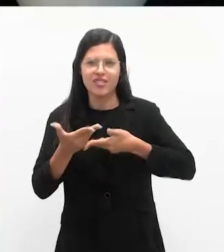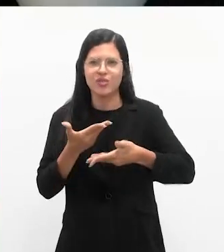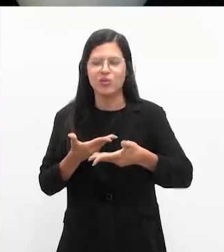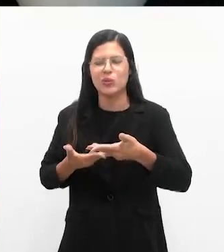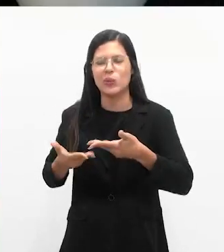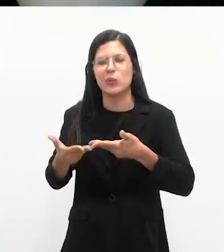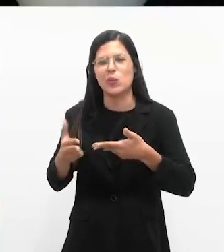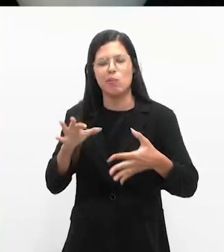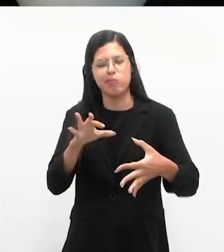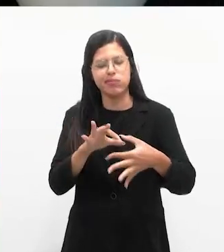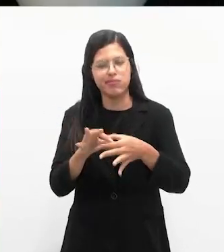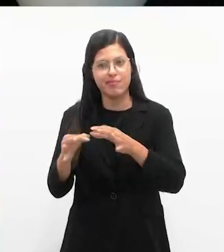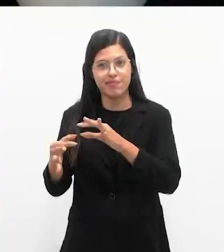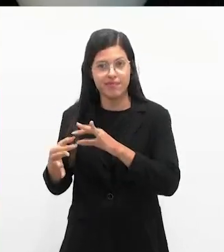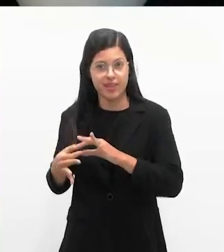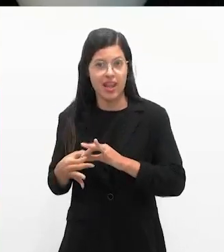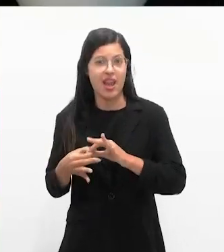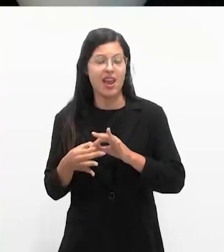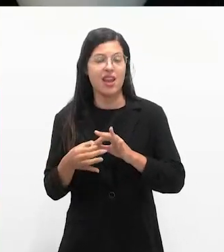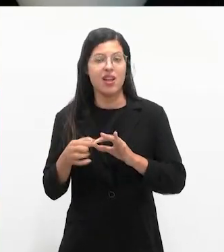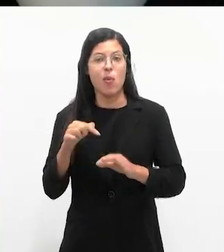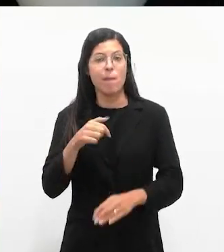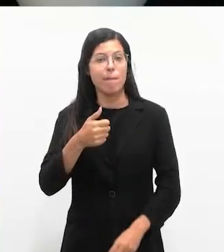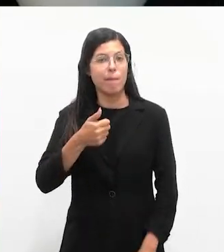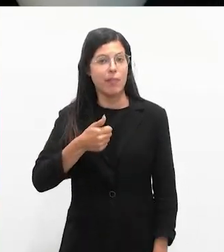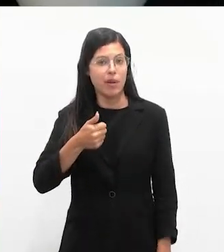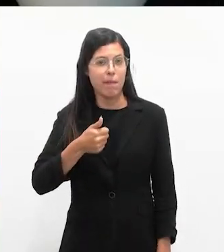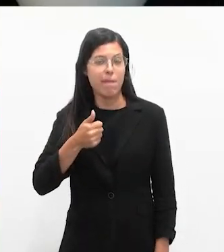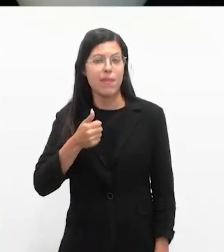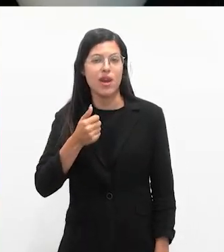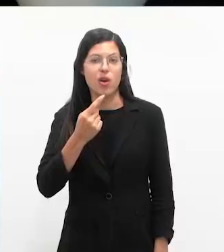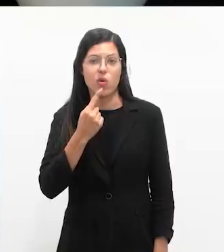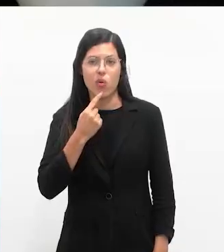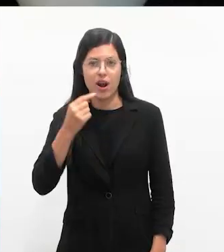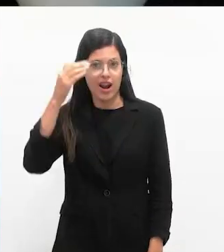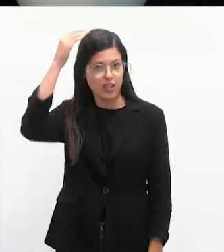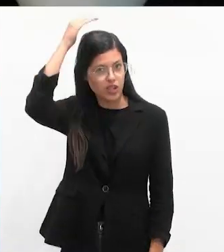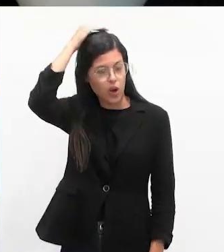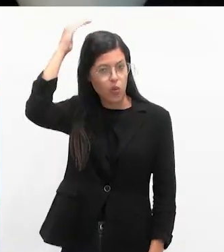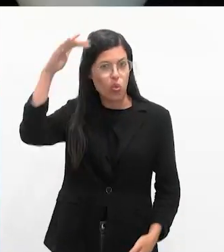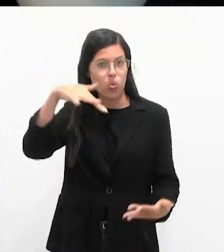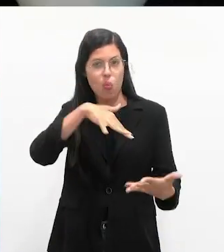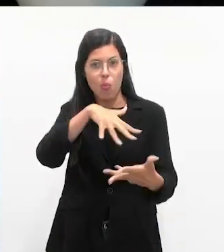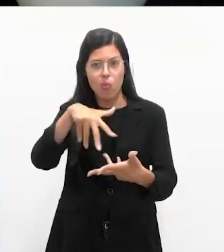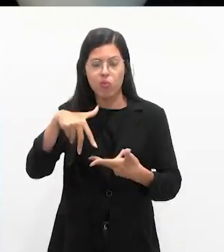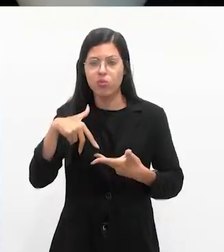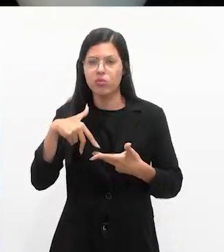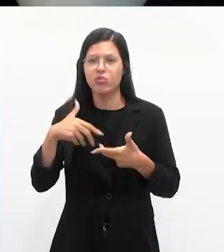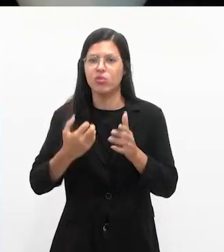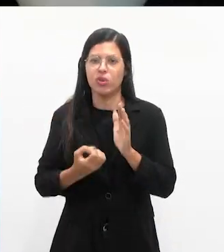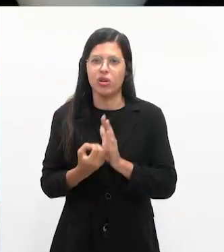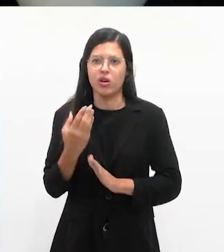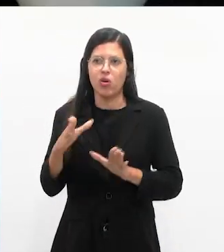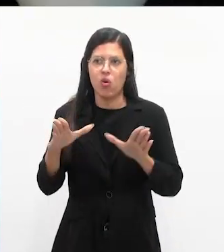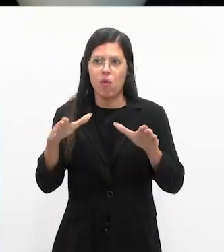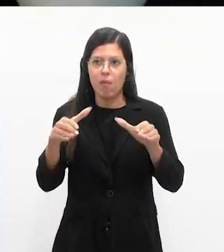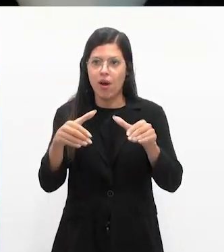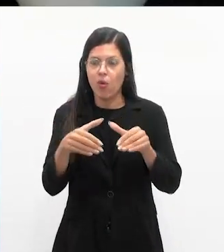conciliação. Tanto é que ele é o primeiro cardeal do mundo a ter fundado uma